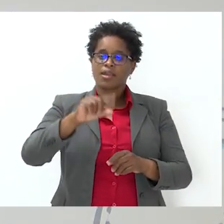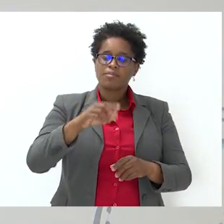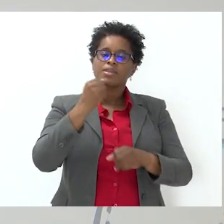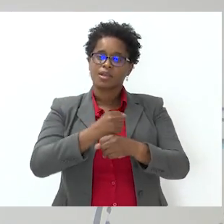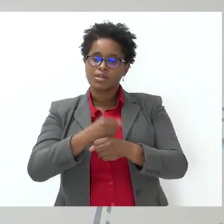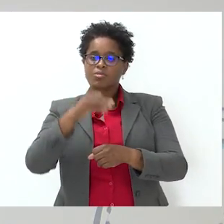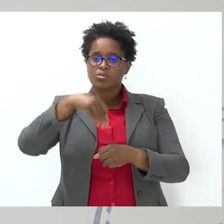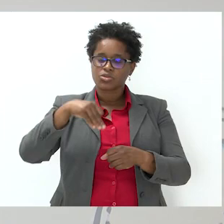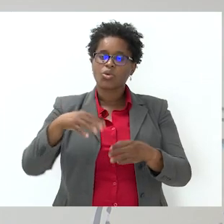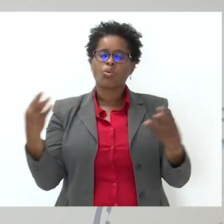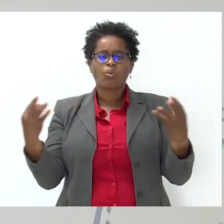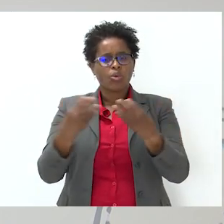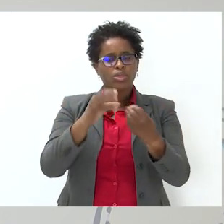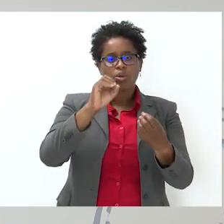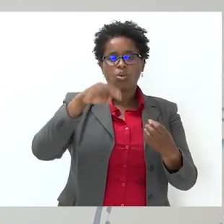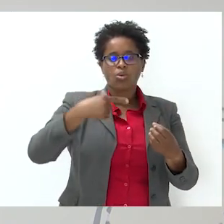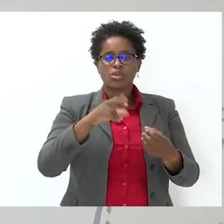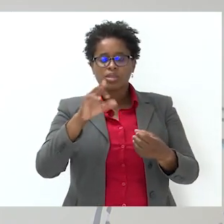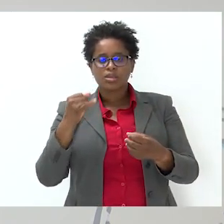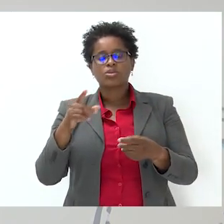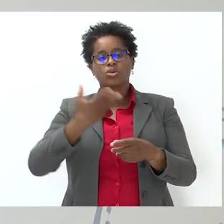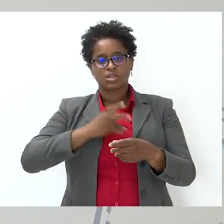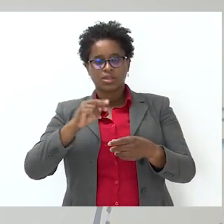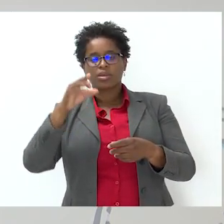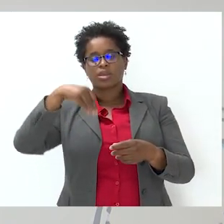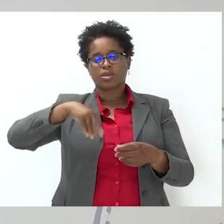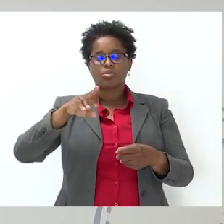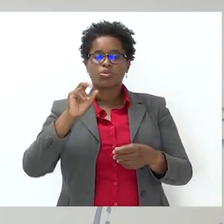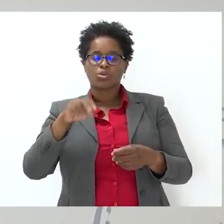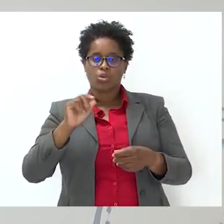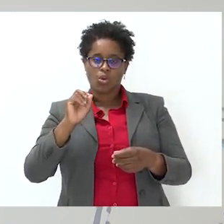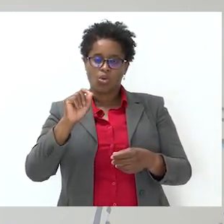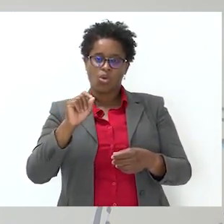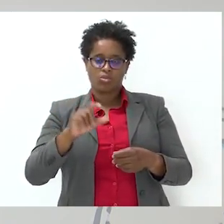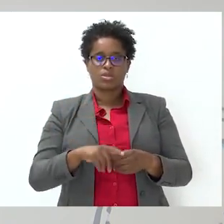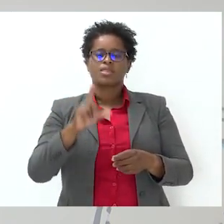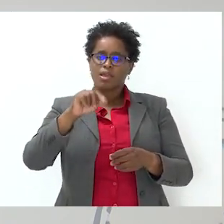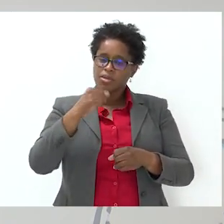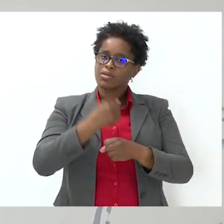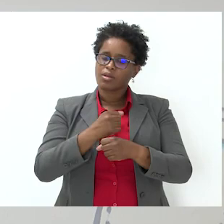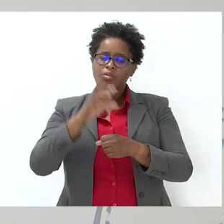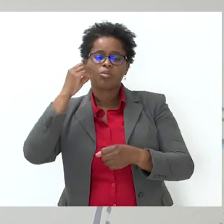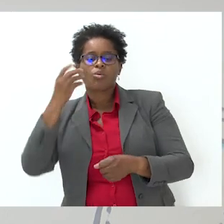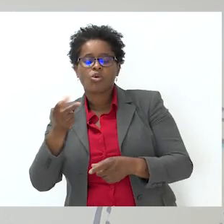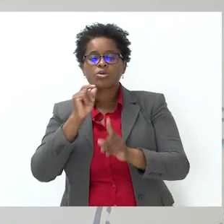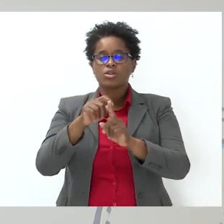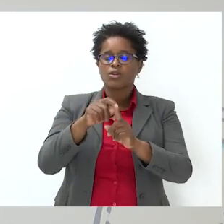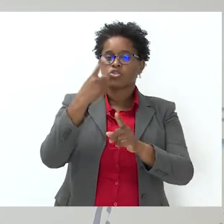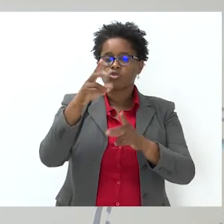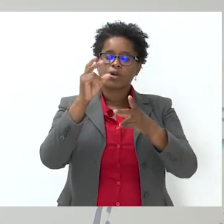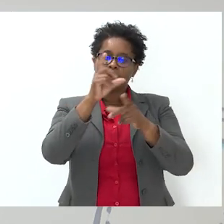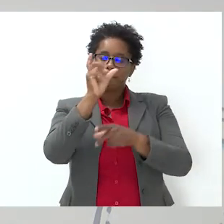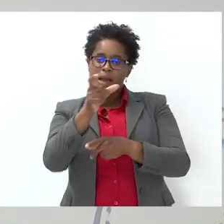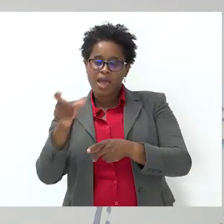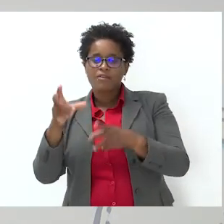as preposições contraídas com determinantes e pronomes. Vimos também como identificá-las numa